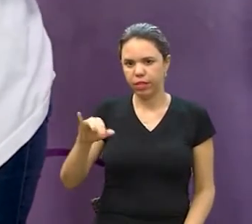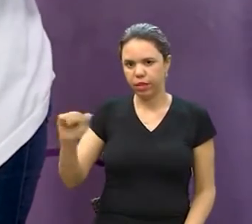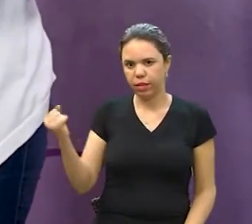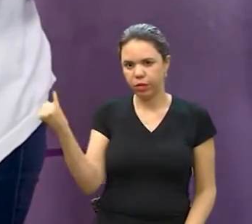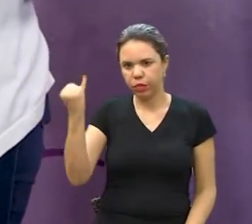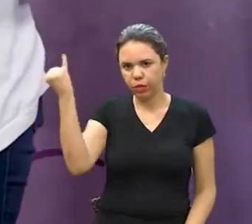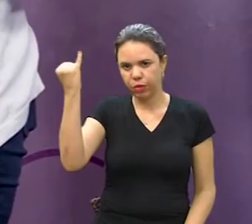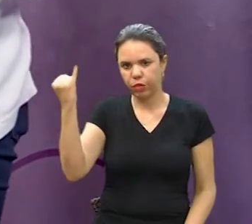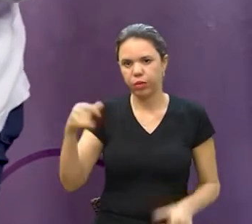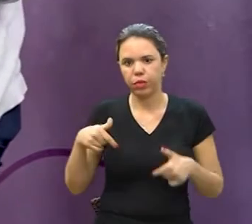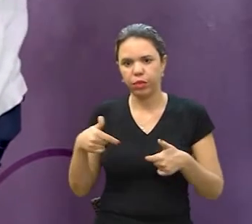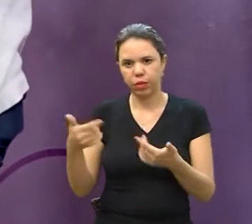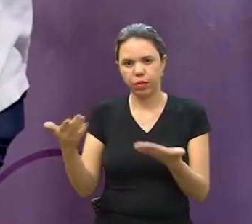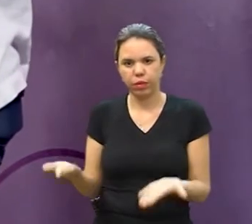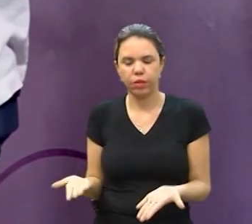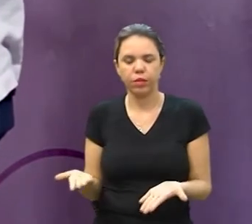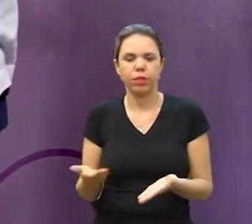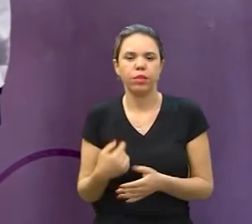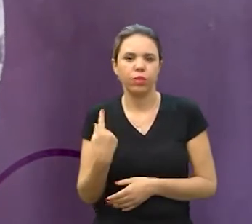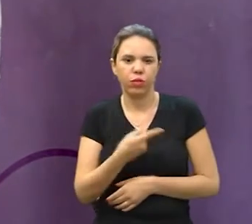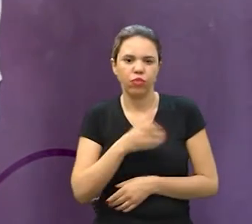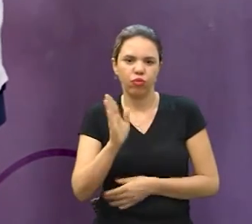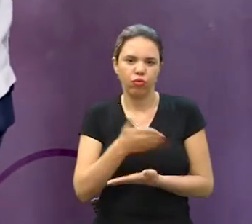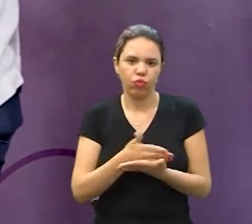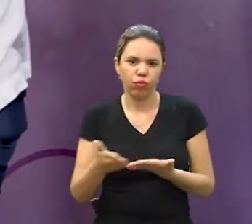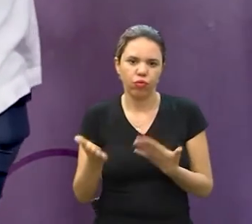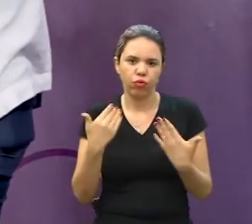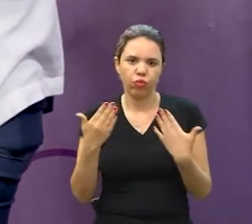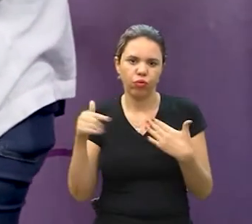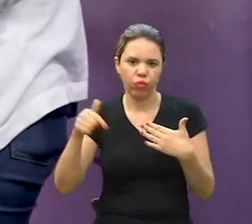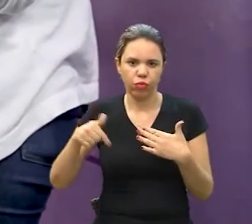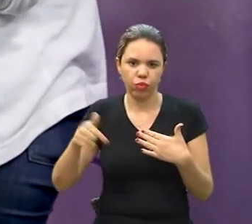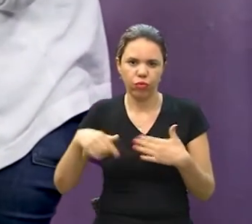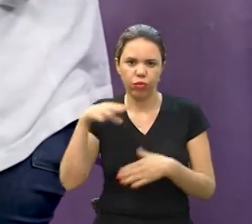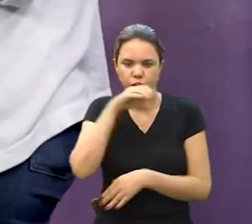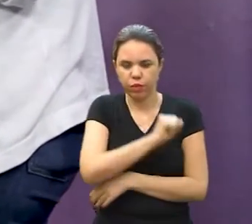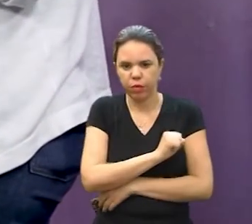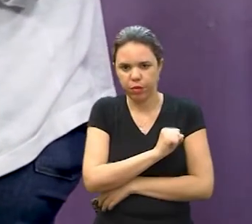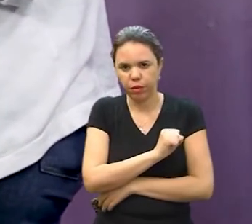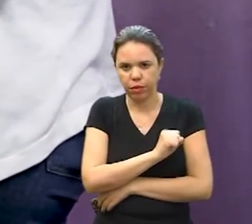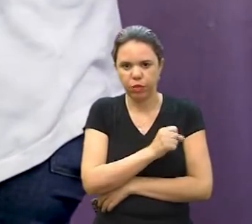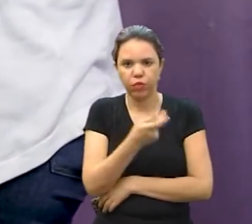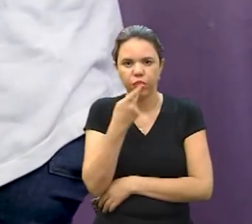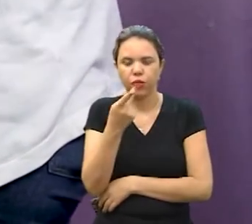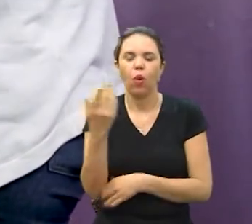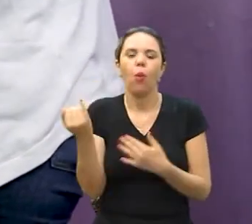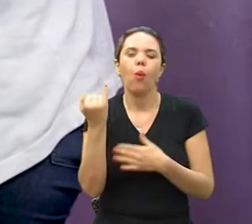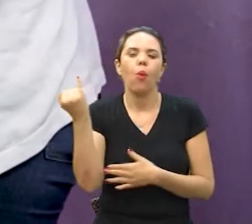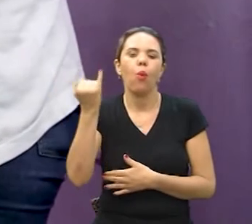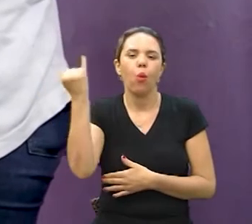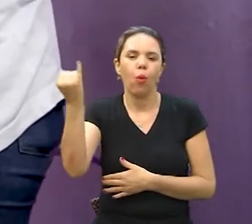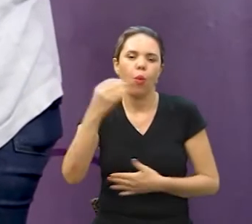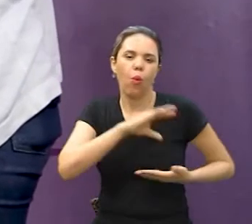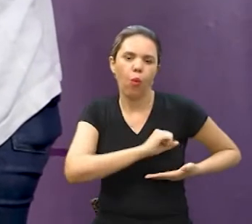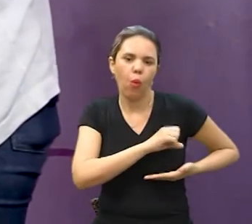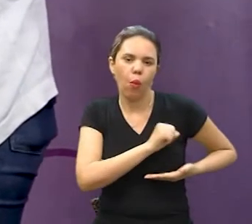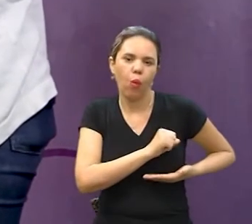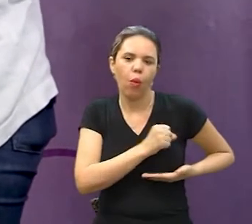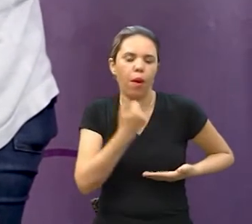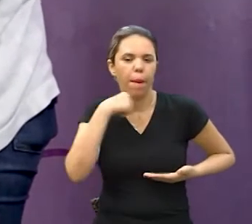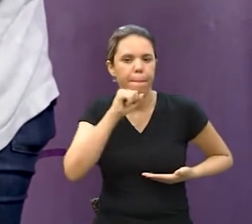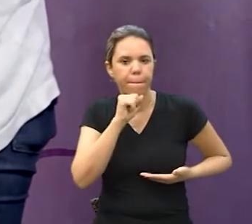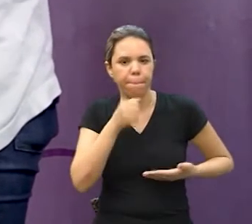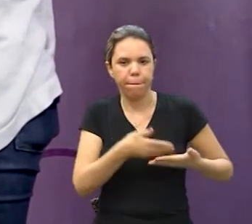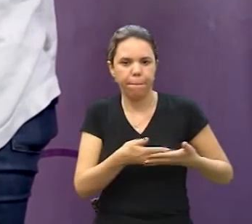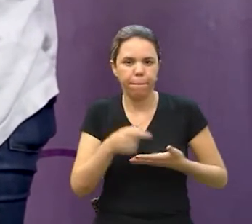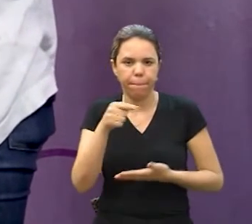a importância desse gesto. Tânia, para a gente já começar o nosso bate-papo aqui, que é rapidinho, me fala qual que é a importância da